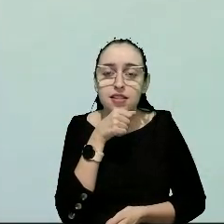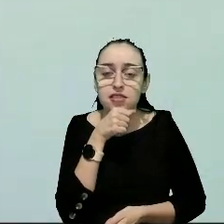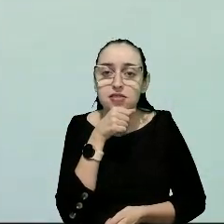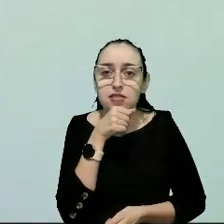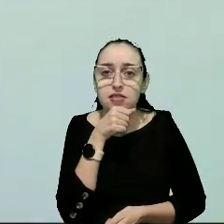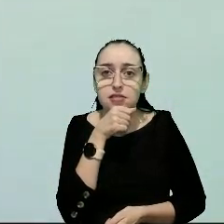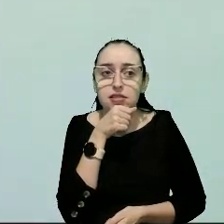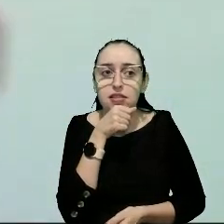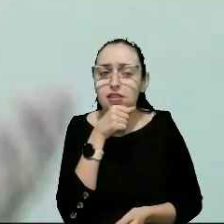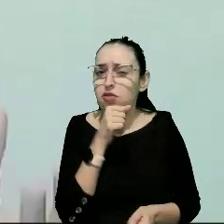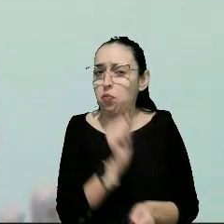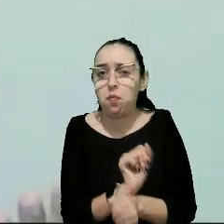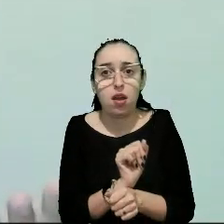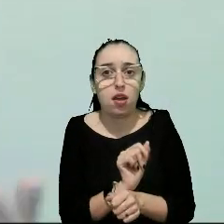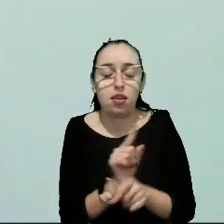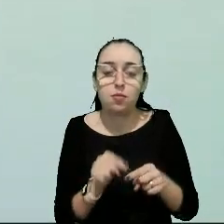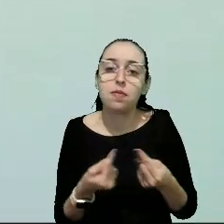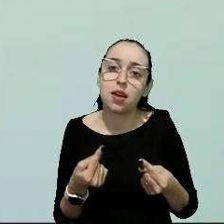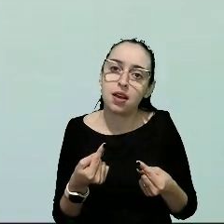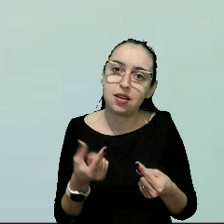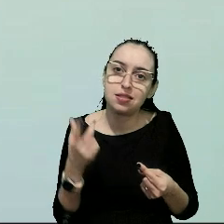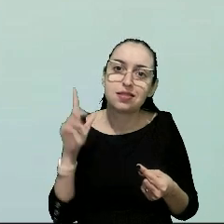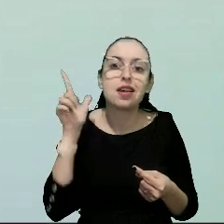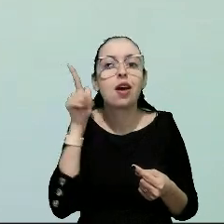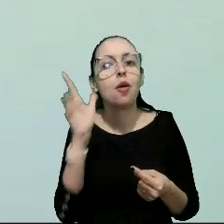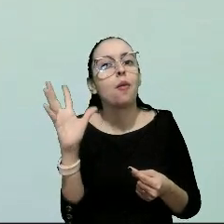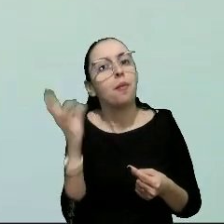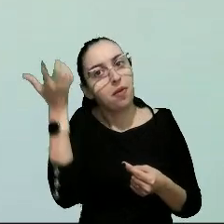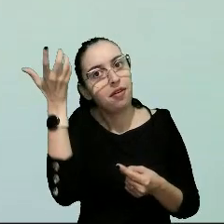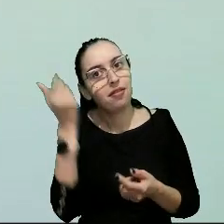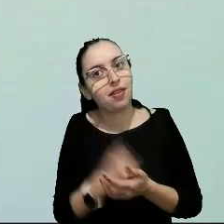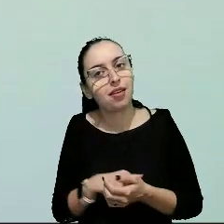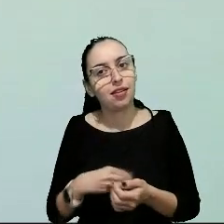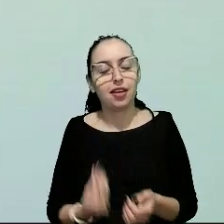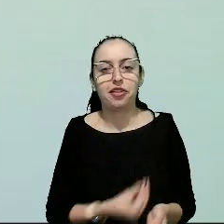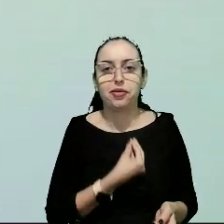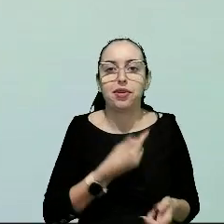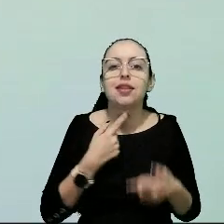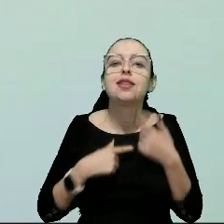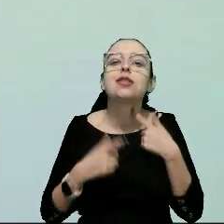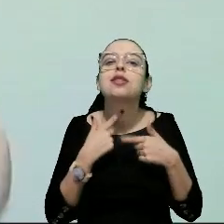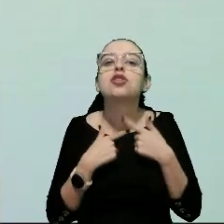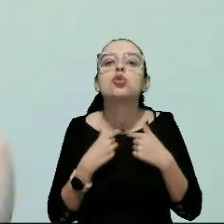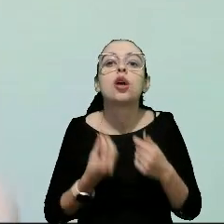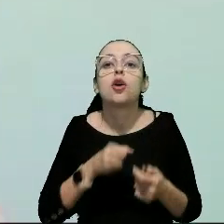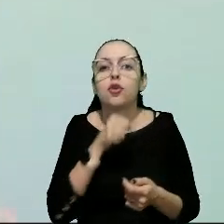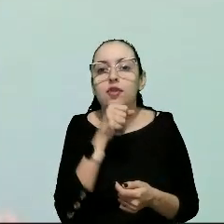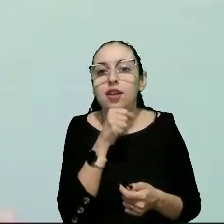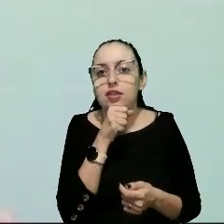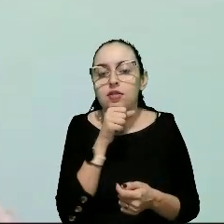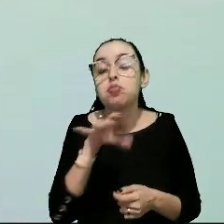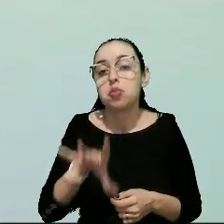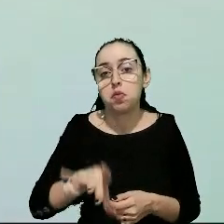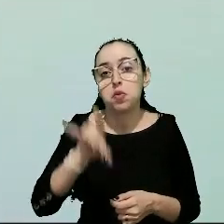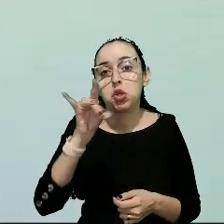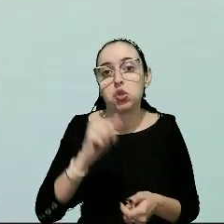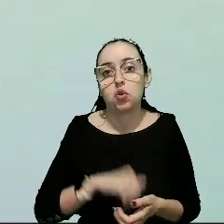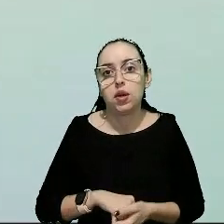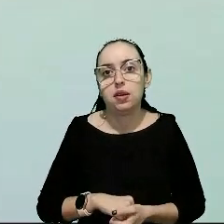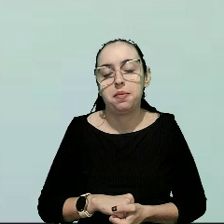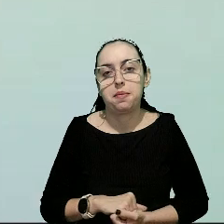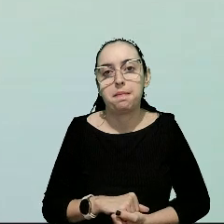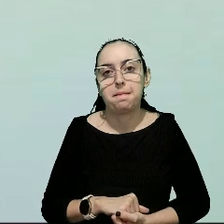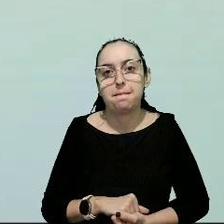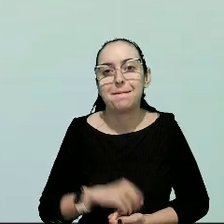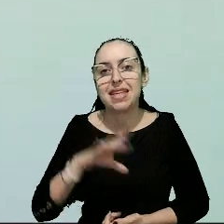Envelhecer é inevitável. Agora, aproveitar a vida e saborear o envelhecimento é uma